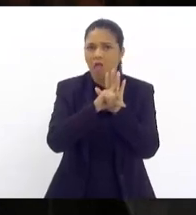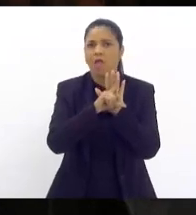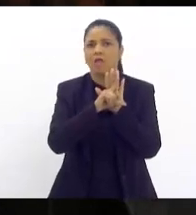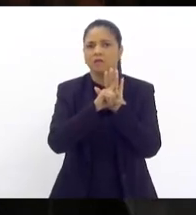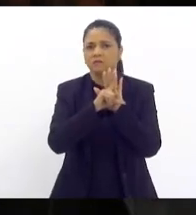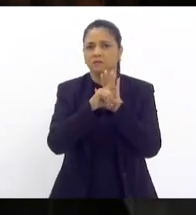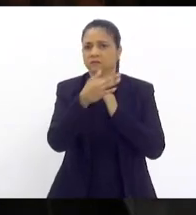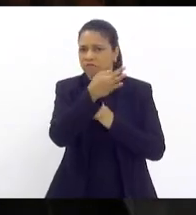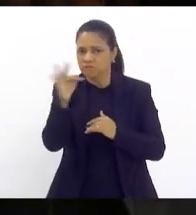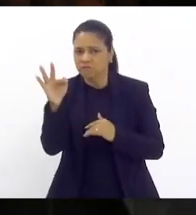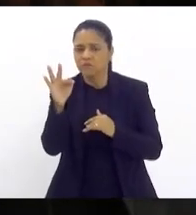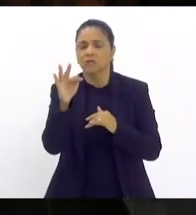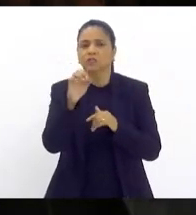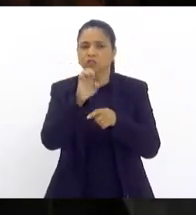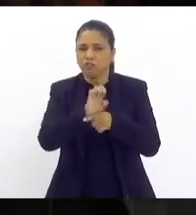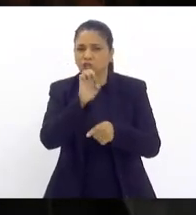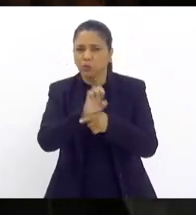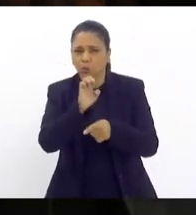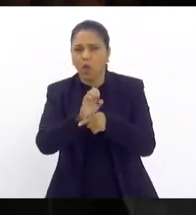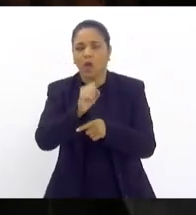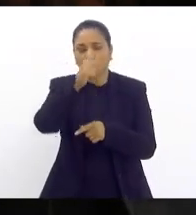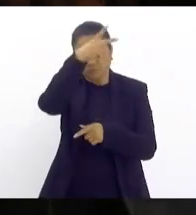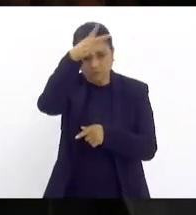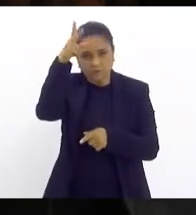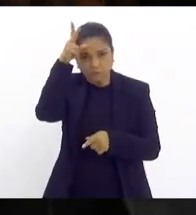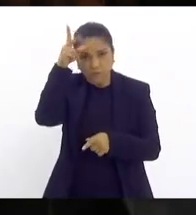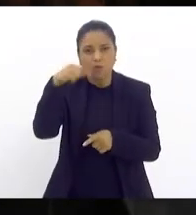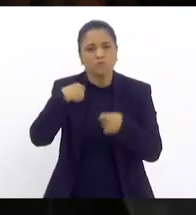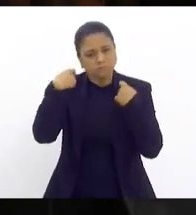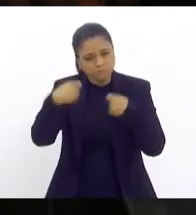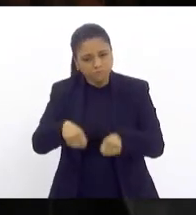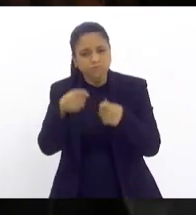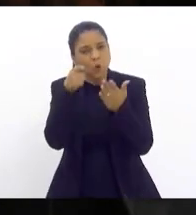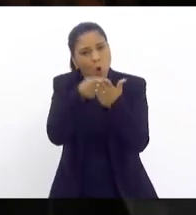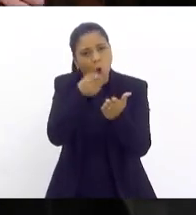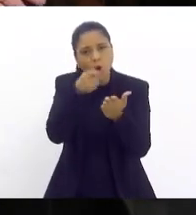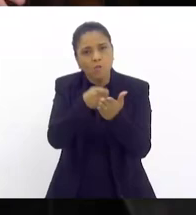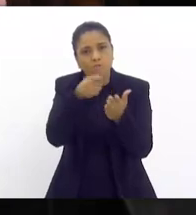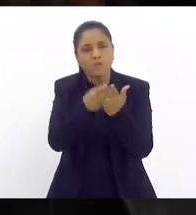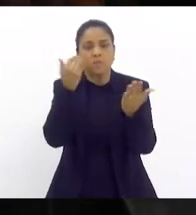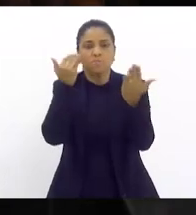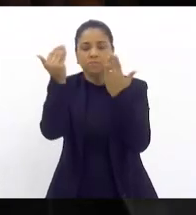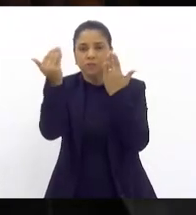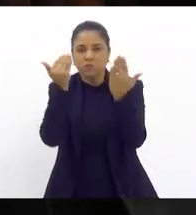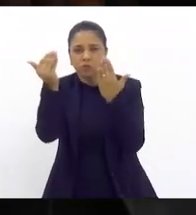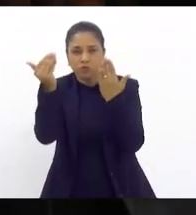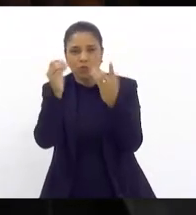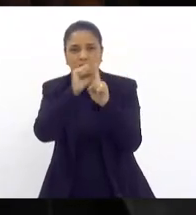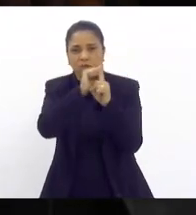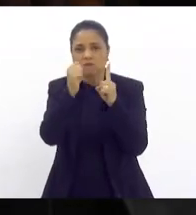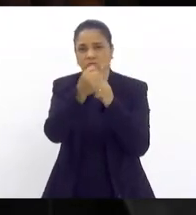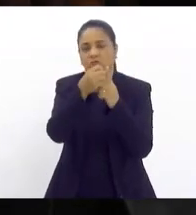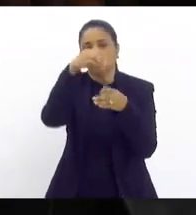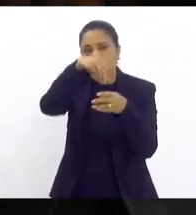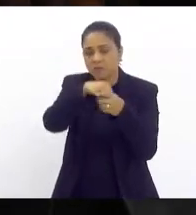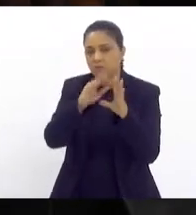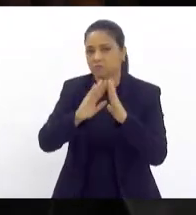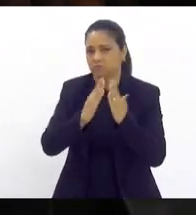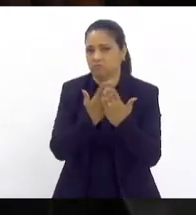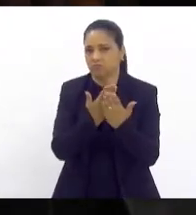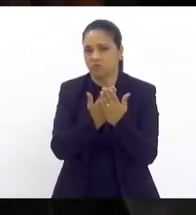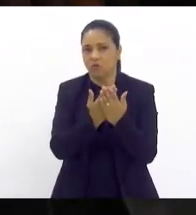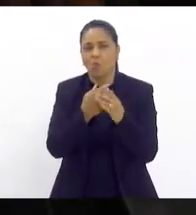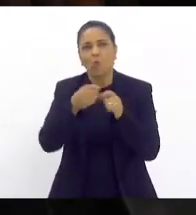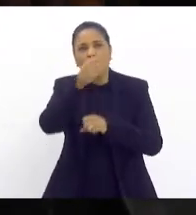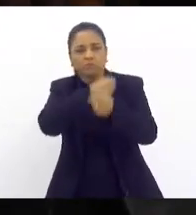prever assistente social e psicólogo nas escolas essa lei tem que ser respeitada no ano passado o governo